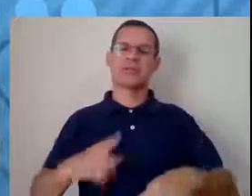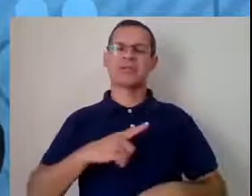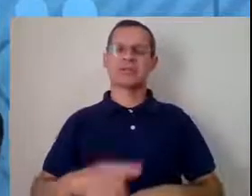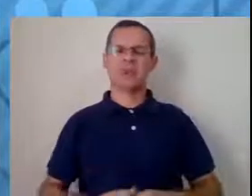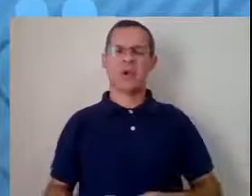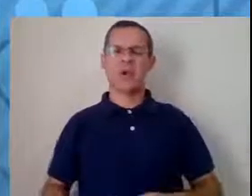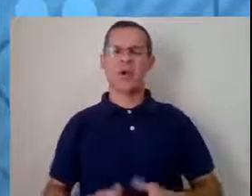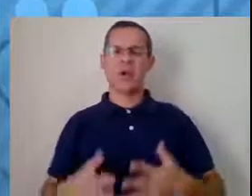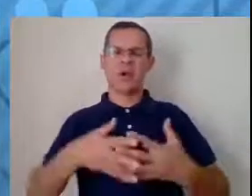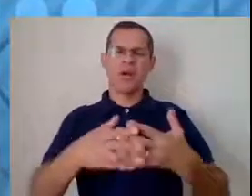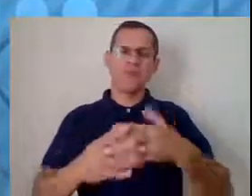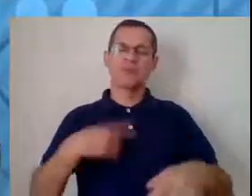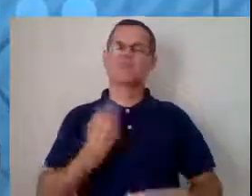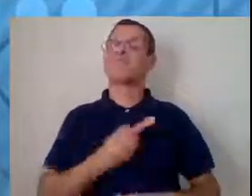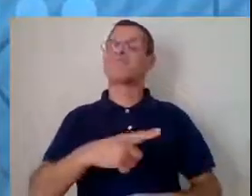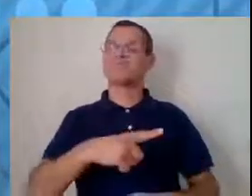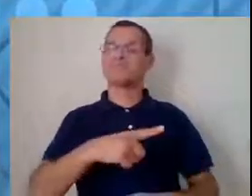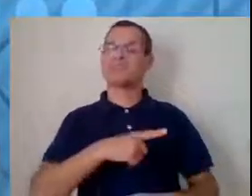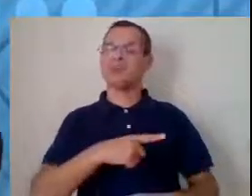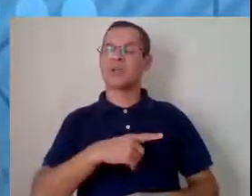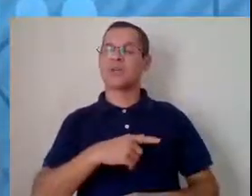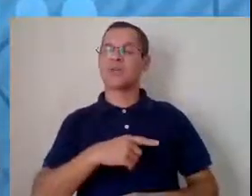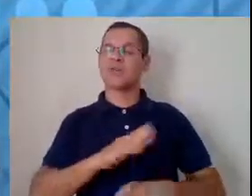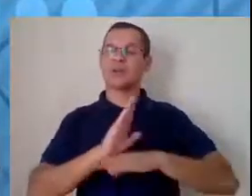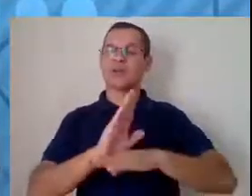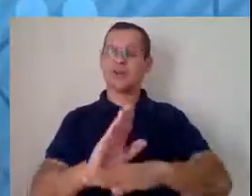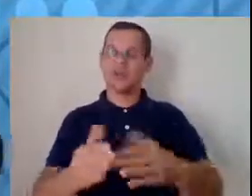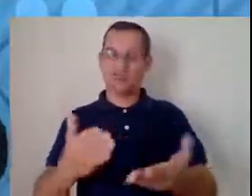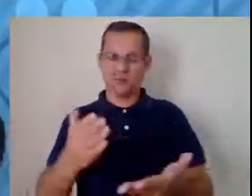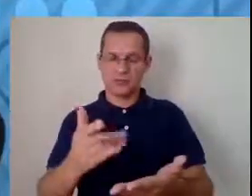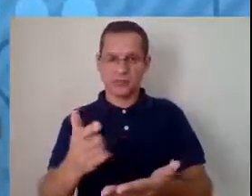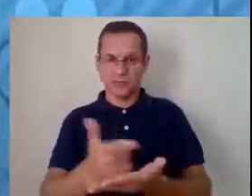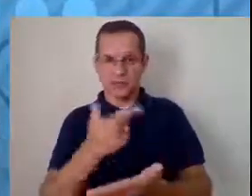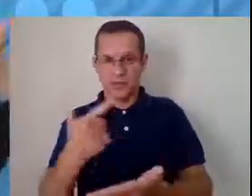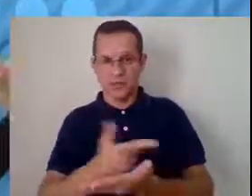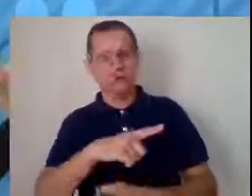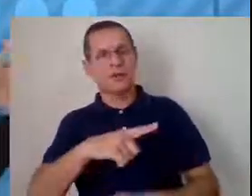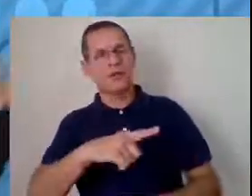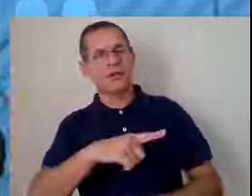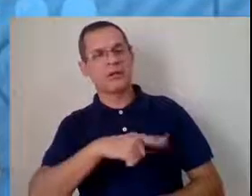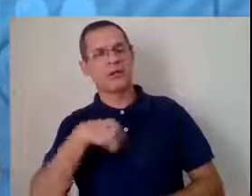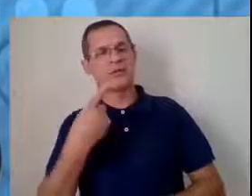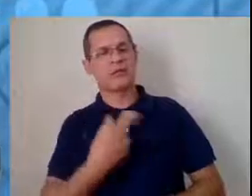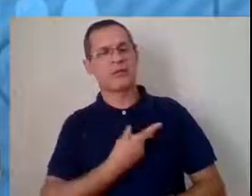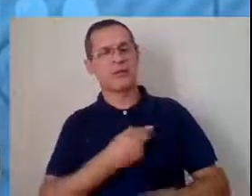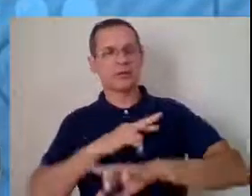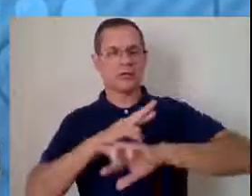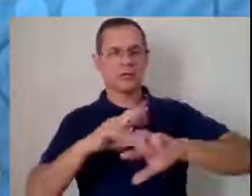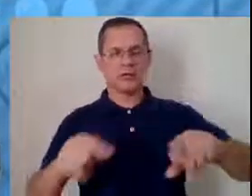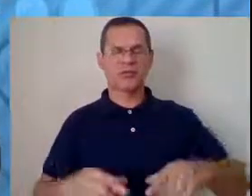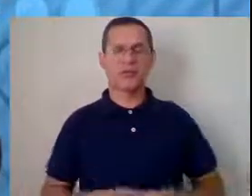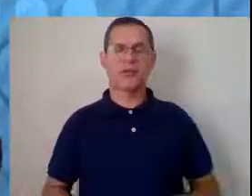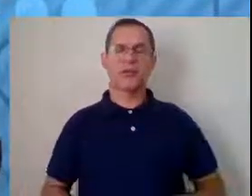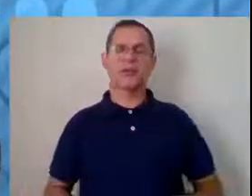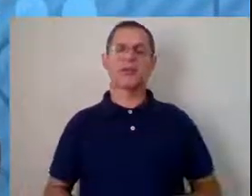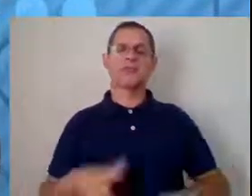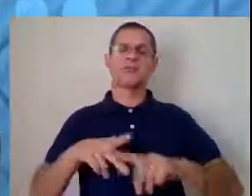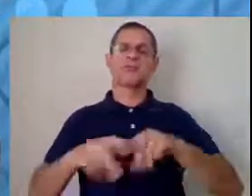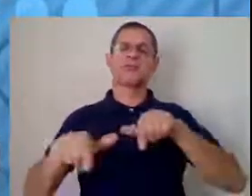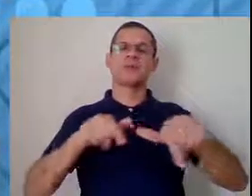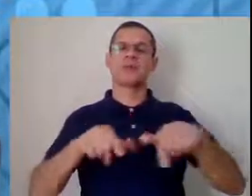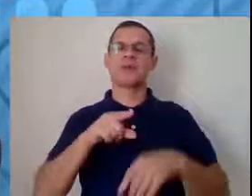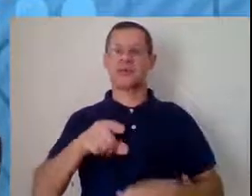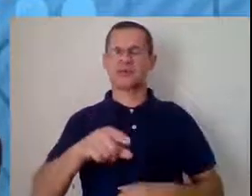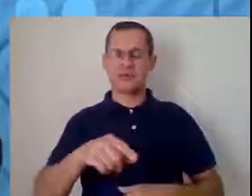de dúvidas, mas nós temos aí o auxílio do nosso livro e temos algumas outras formas de trabalho para